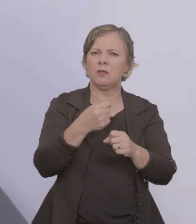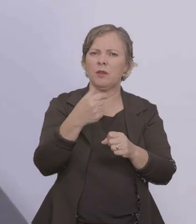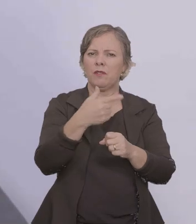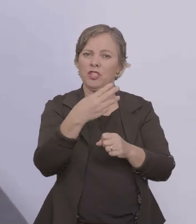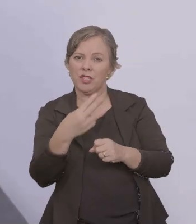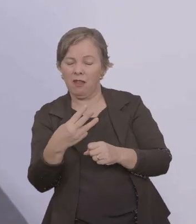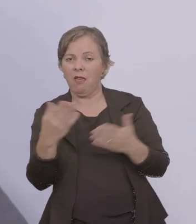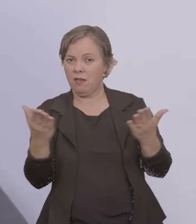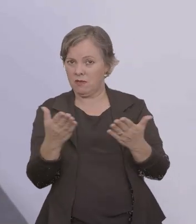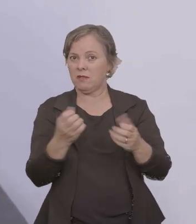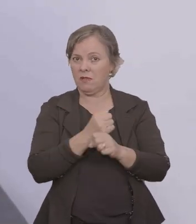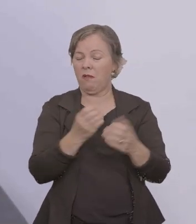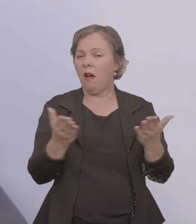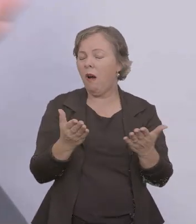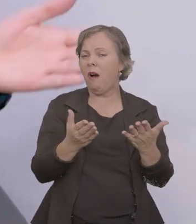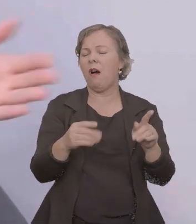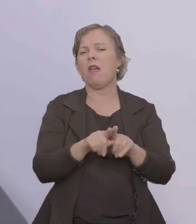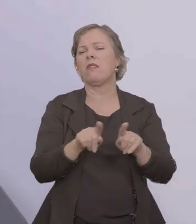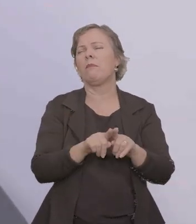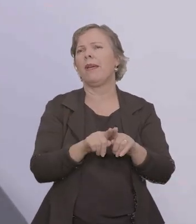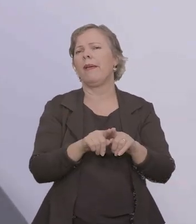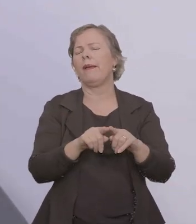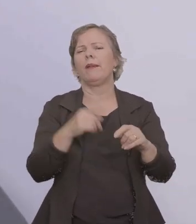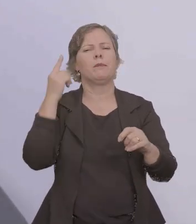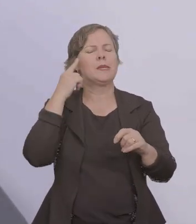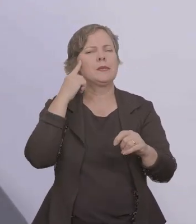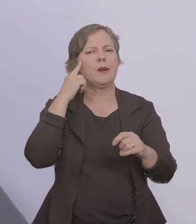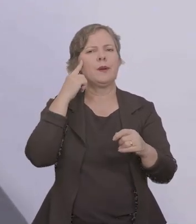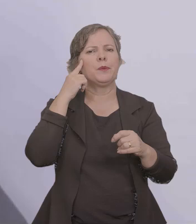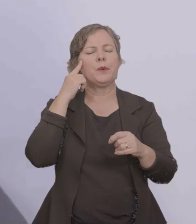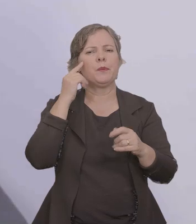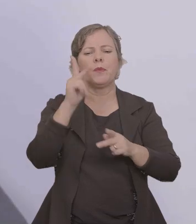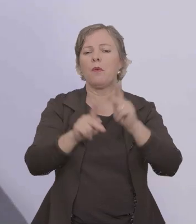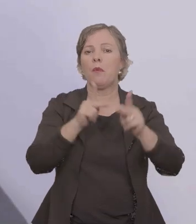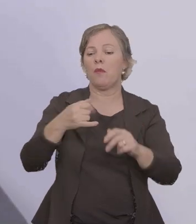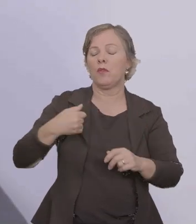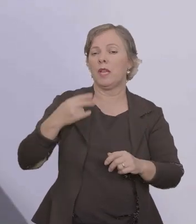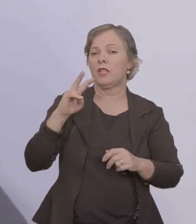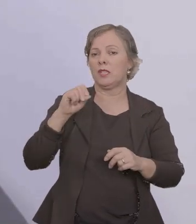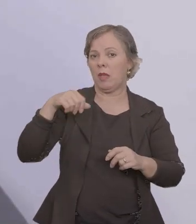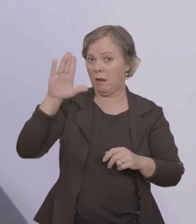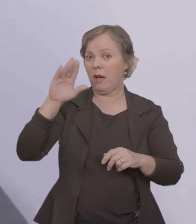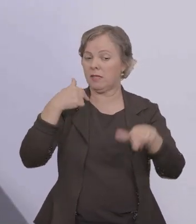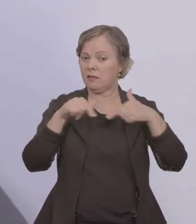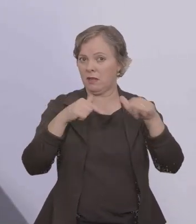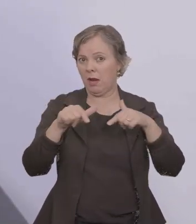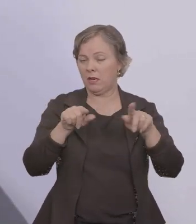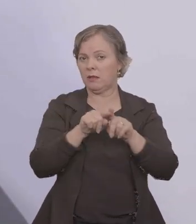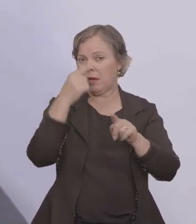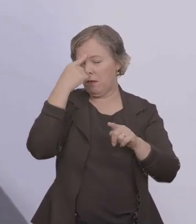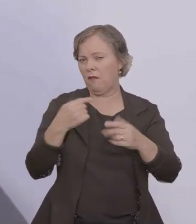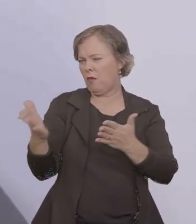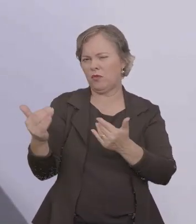de 2023, um exemplo, né? Essa questão relacionada também ao público com mais de 50 anos no mercado de trabalho, o perfil